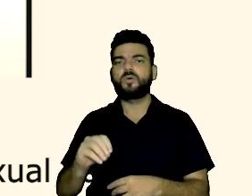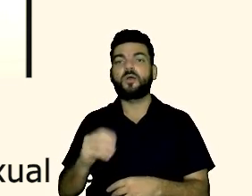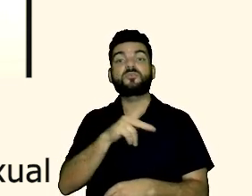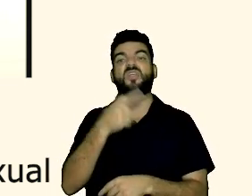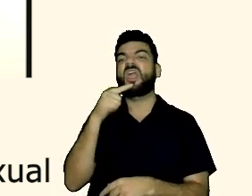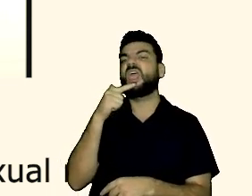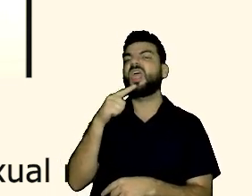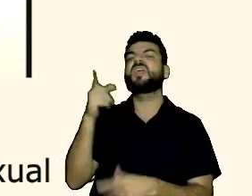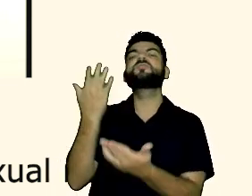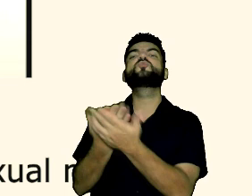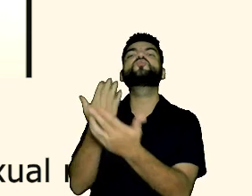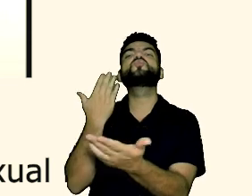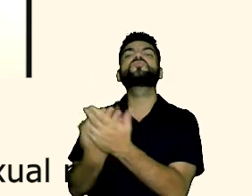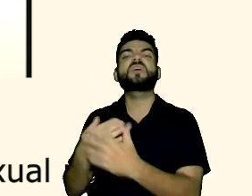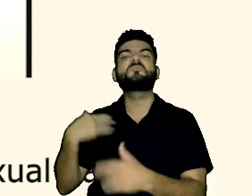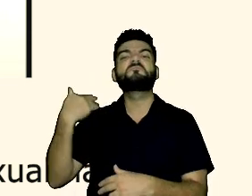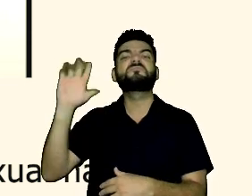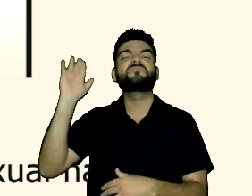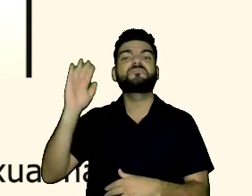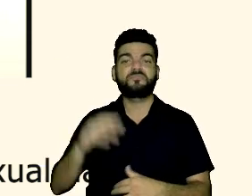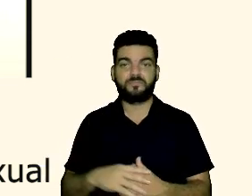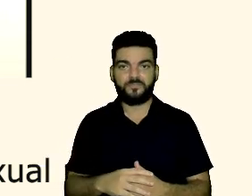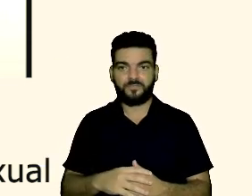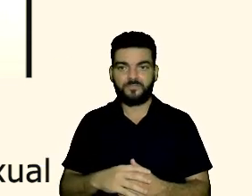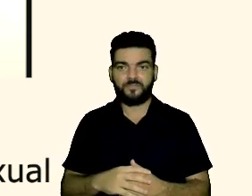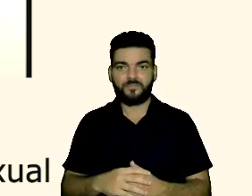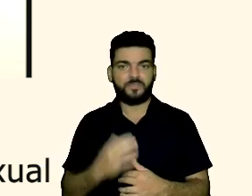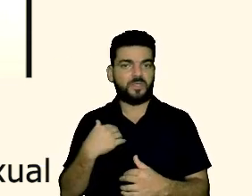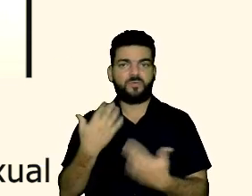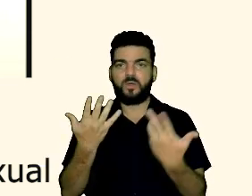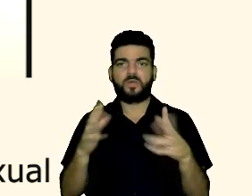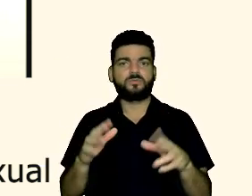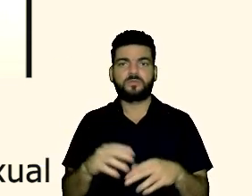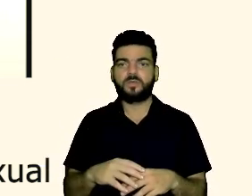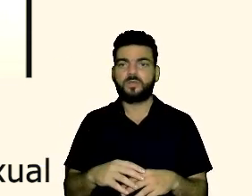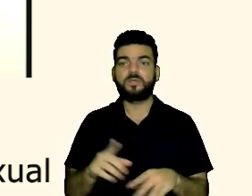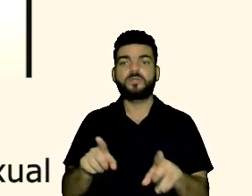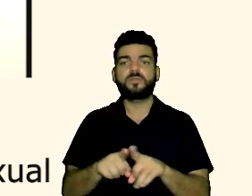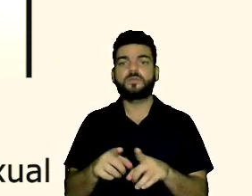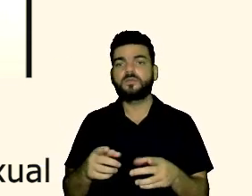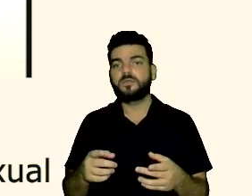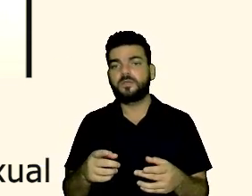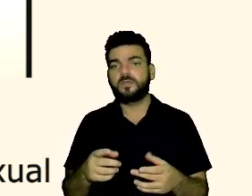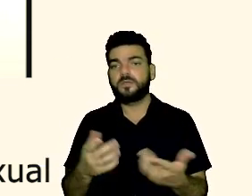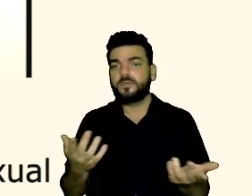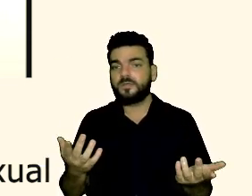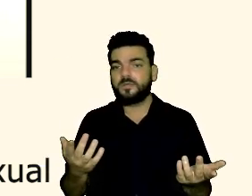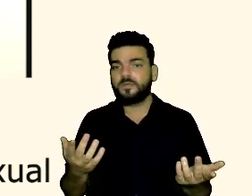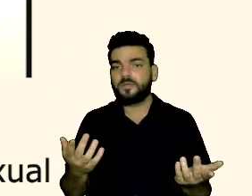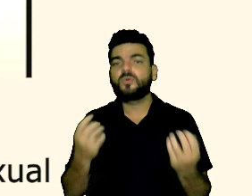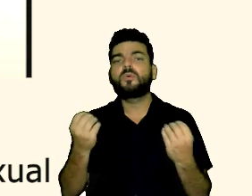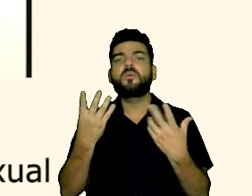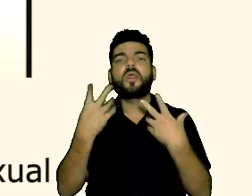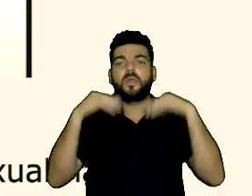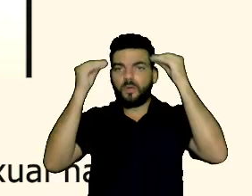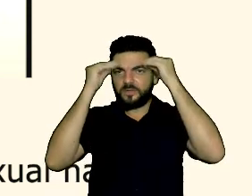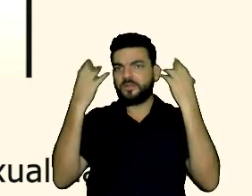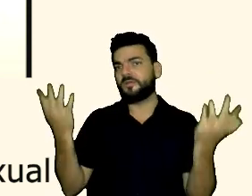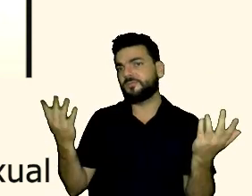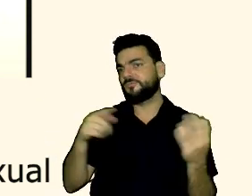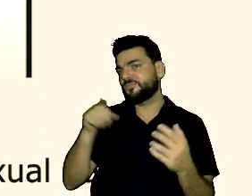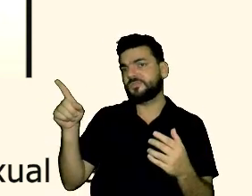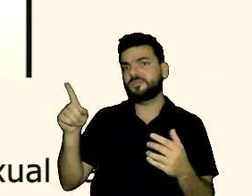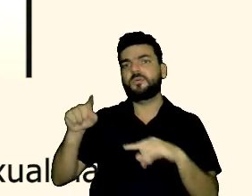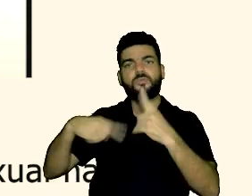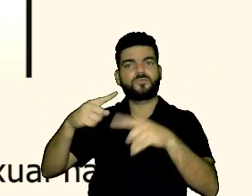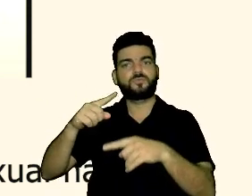não quero, e no rolê, né, essa questão da linguagem, no rolê eu te explico se isso é válido ou não, tá? Então, aqui